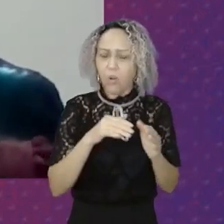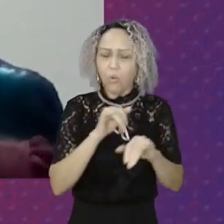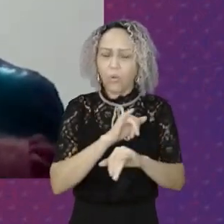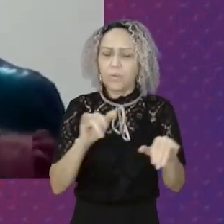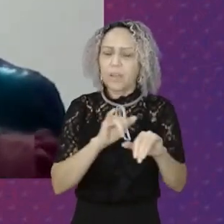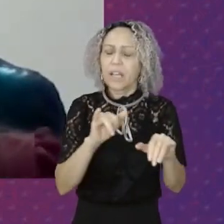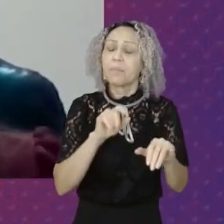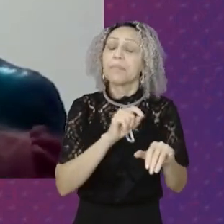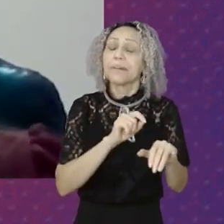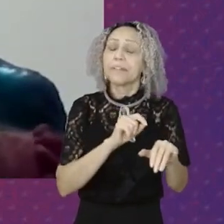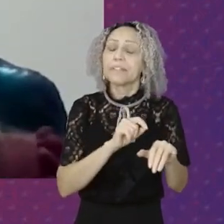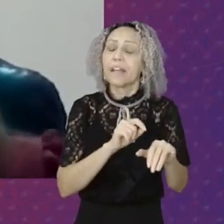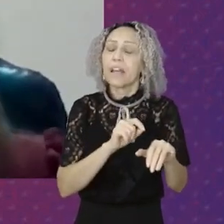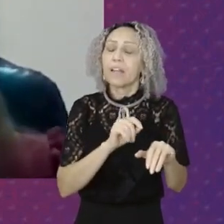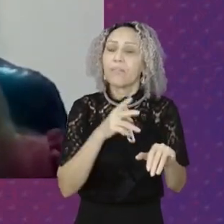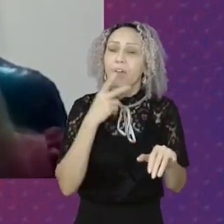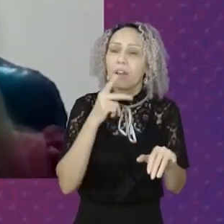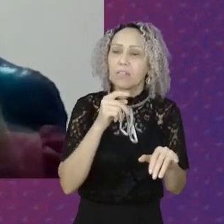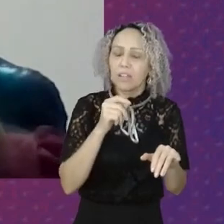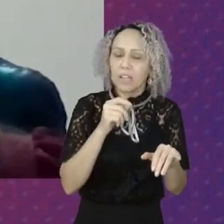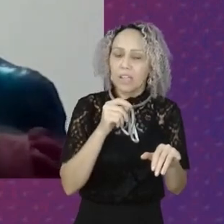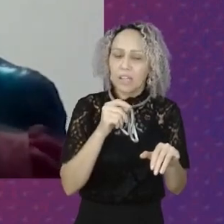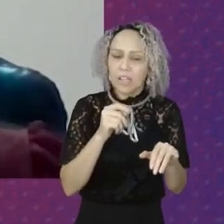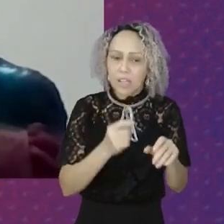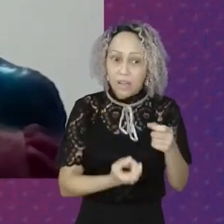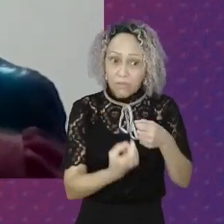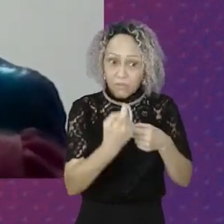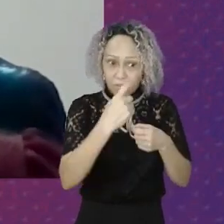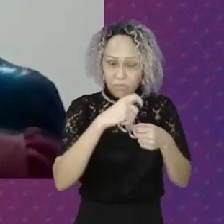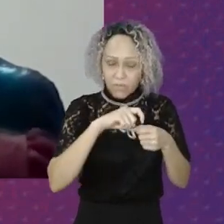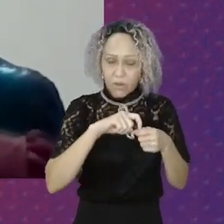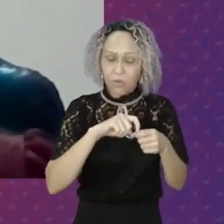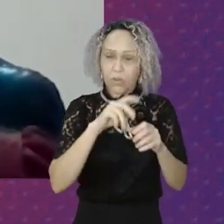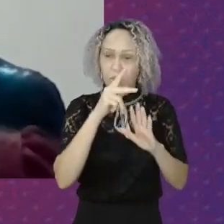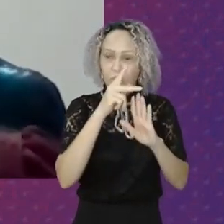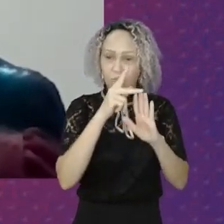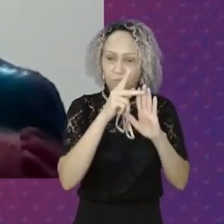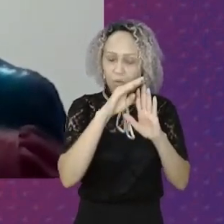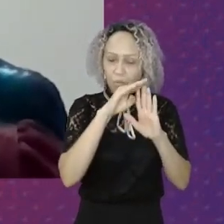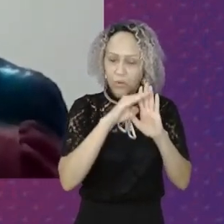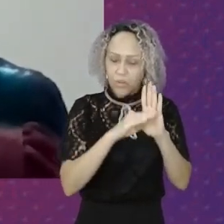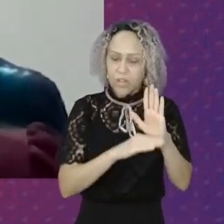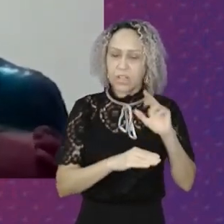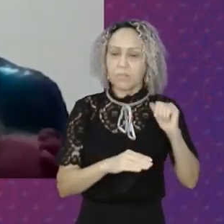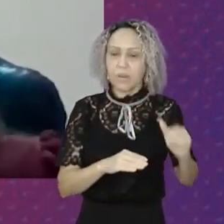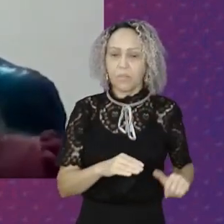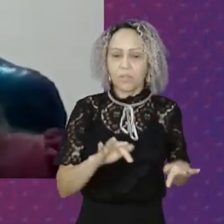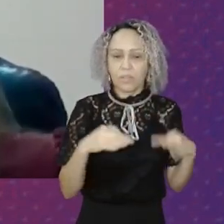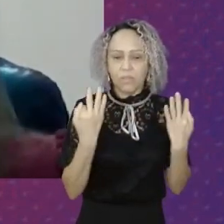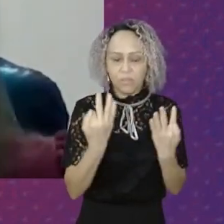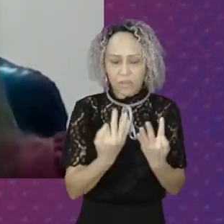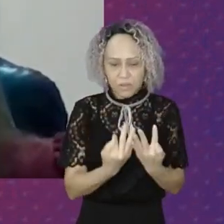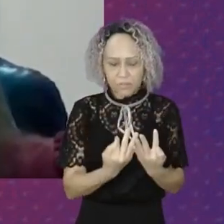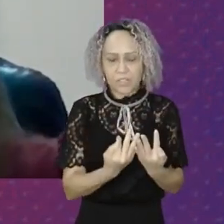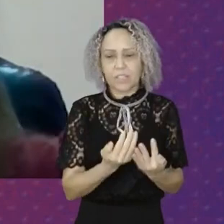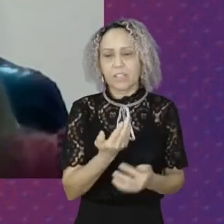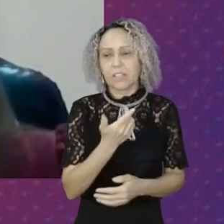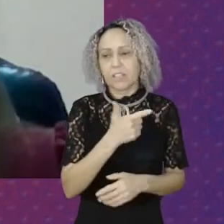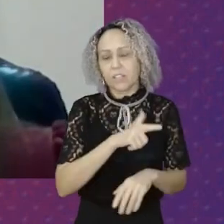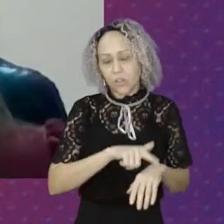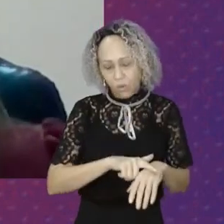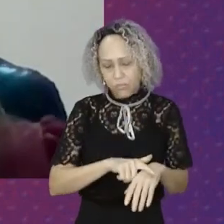no programa que voltou novamente a se chamar Bolsa Família, agora a partir do momento em que ele assume a presidência do